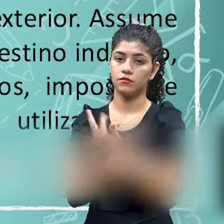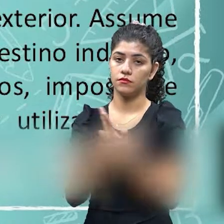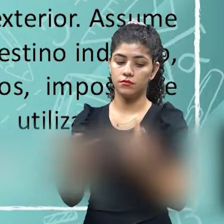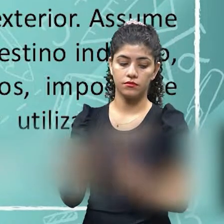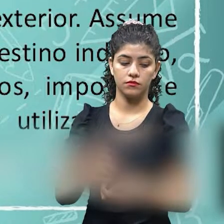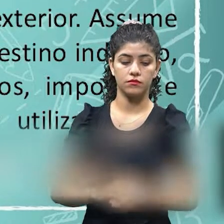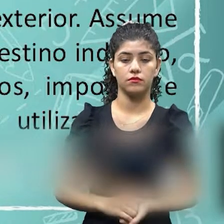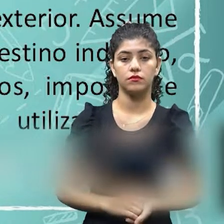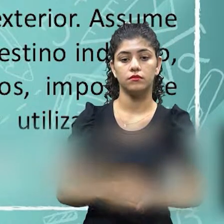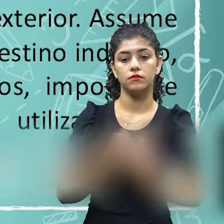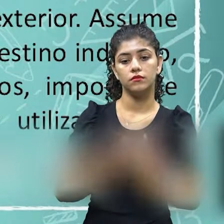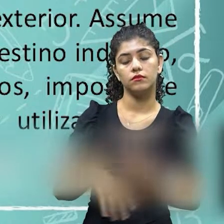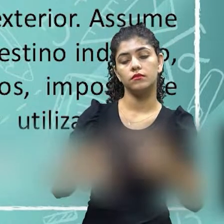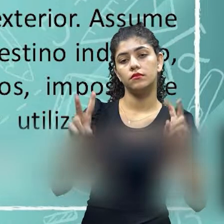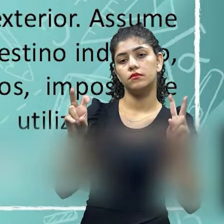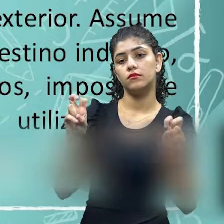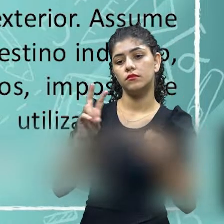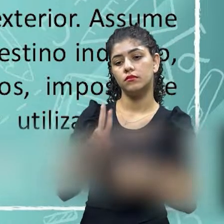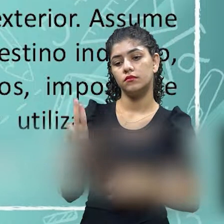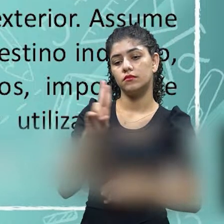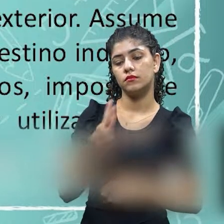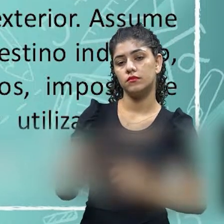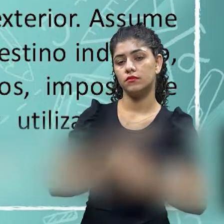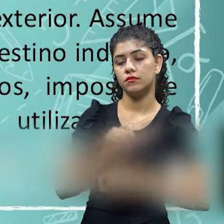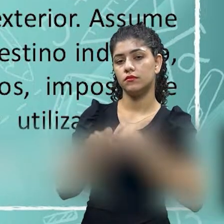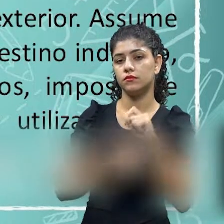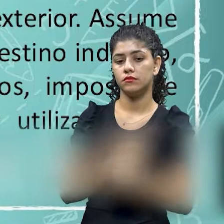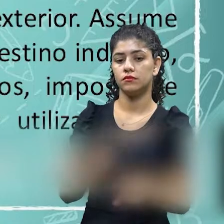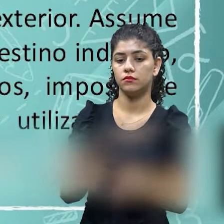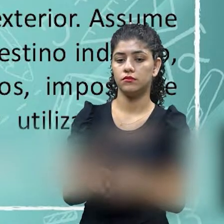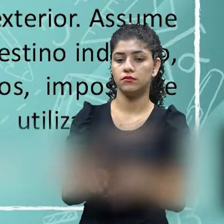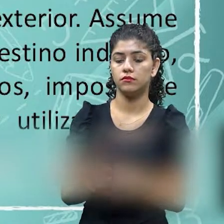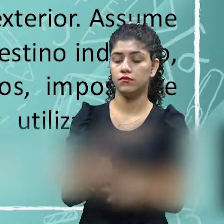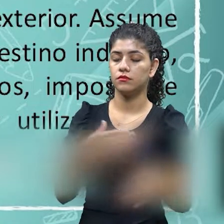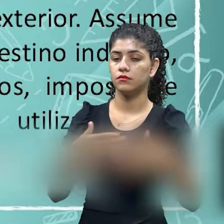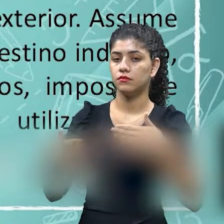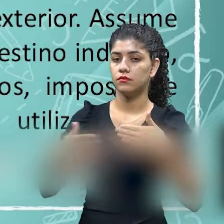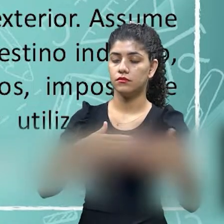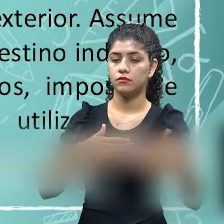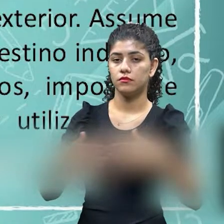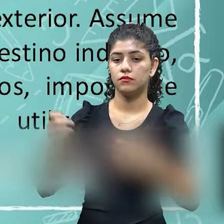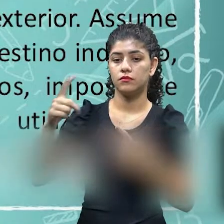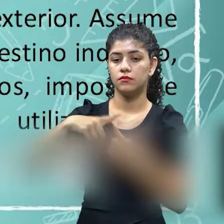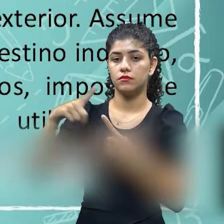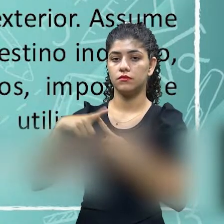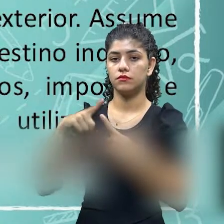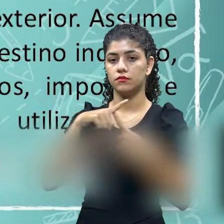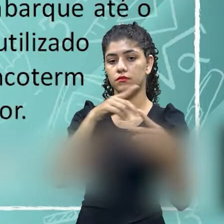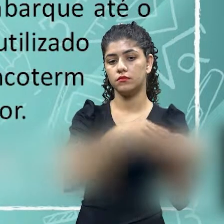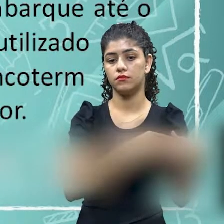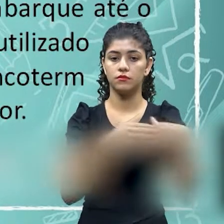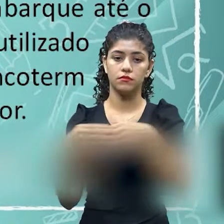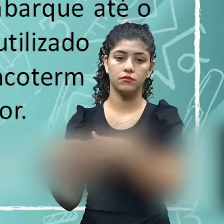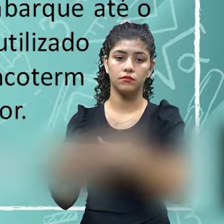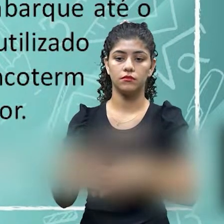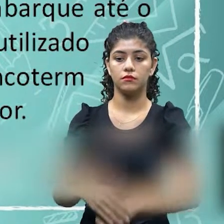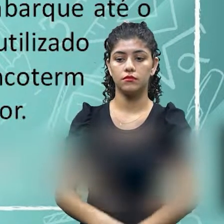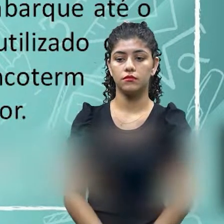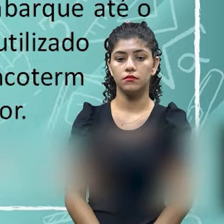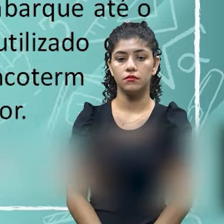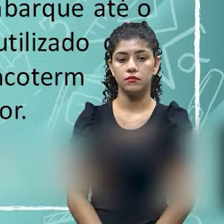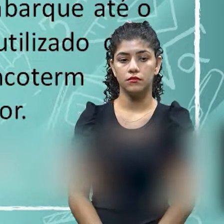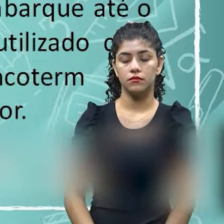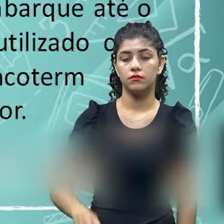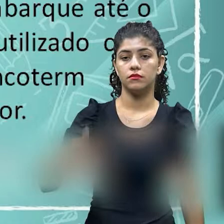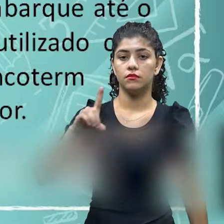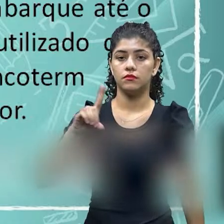Esse termo é bastante utilizado, ou pode ser utilizado para qualquer modalidade de transporte. O